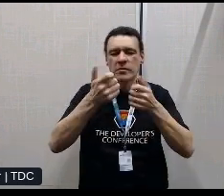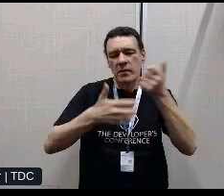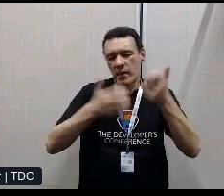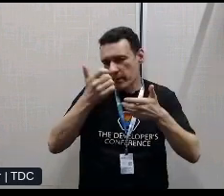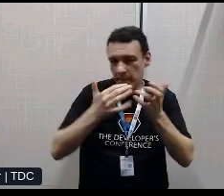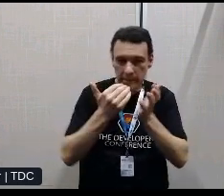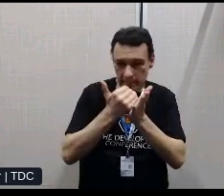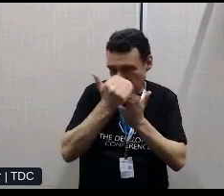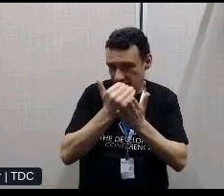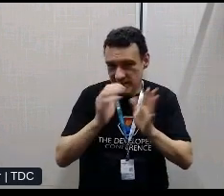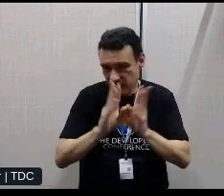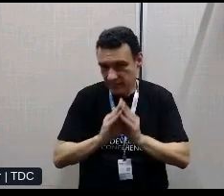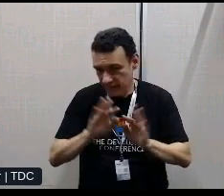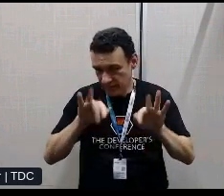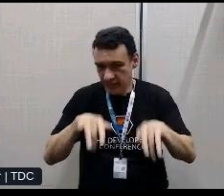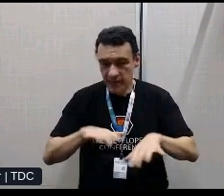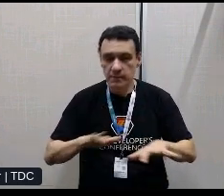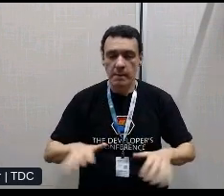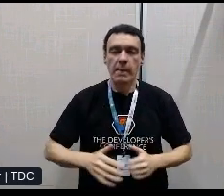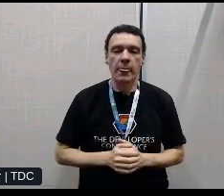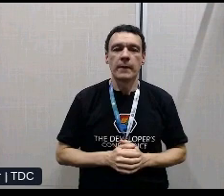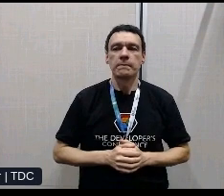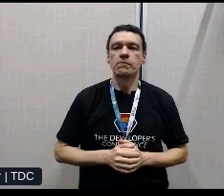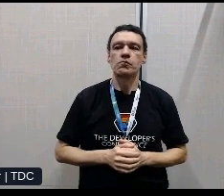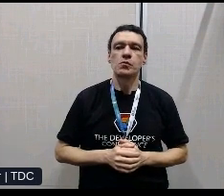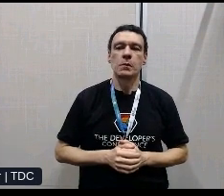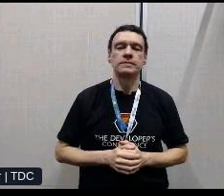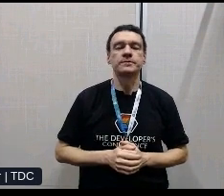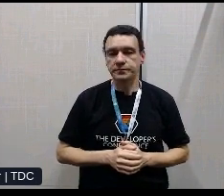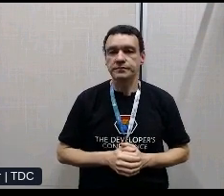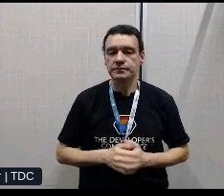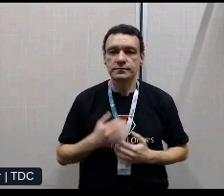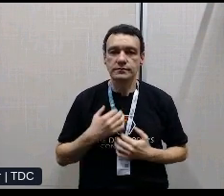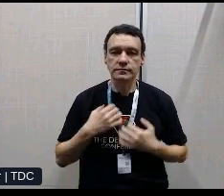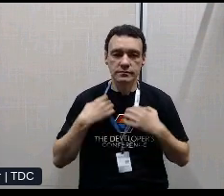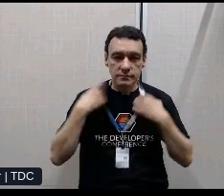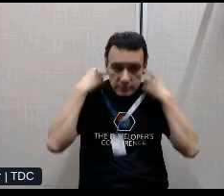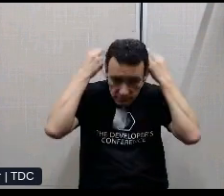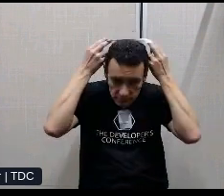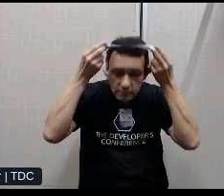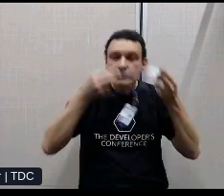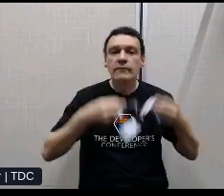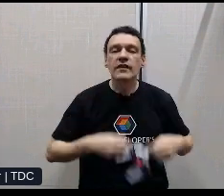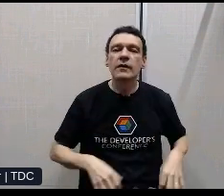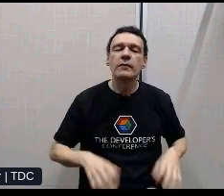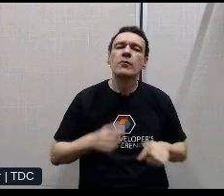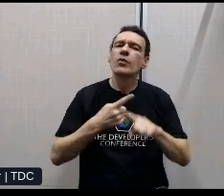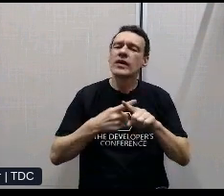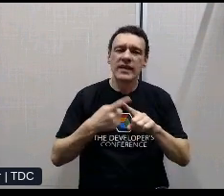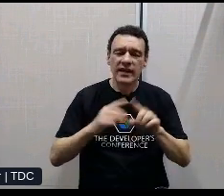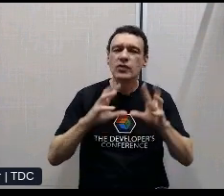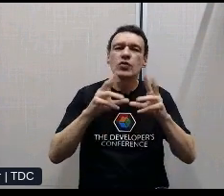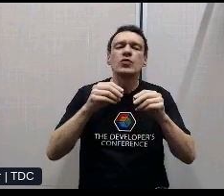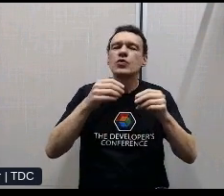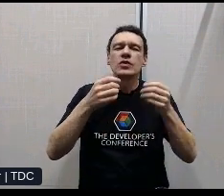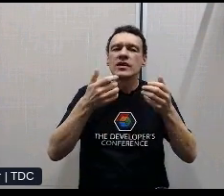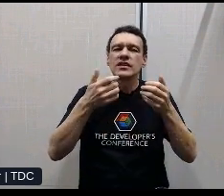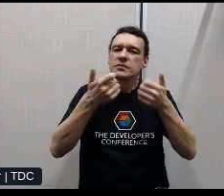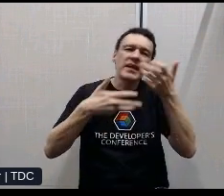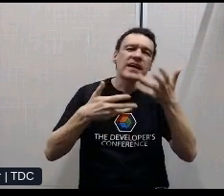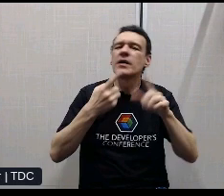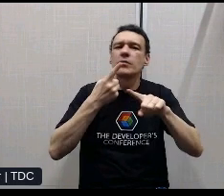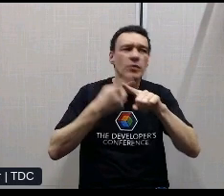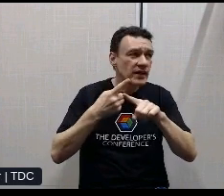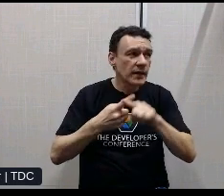conclusões. Bom, gente, olha só que interessante, né? Por que tudo isso? A pandemia, ela ocorreu, né? E ela